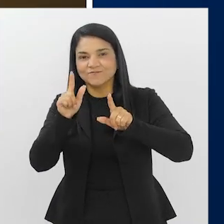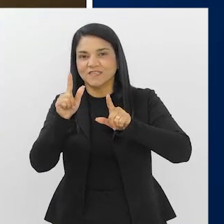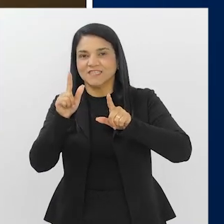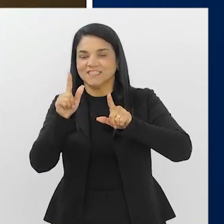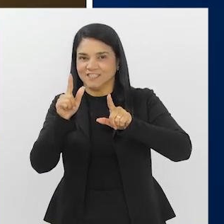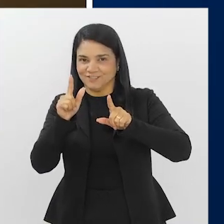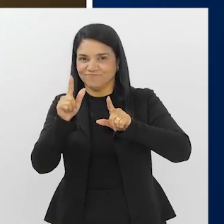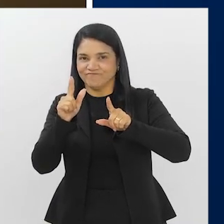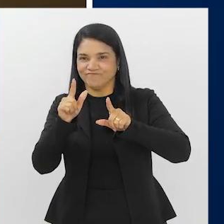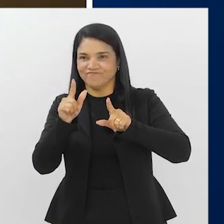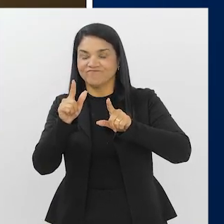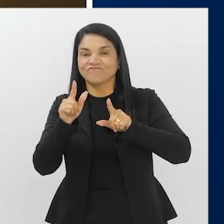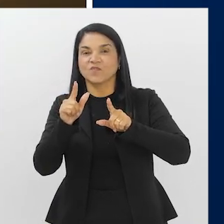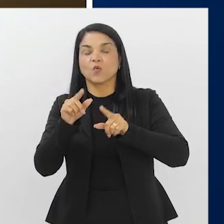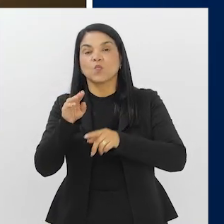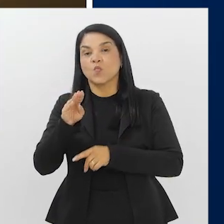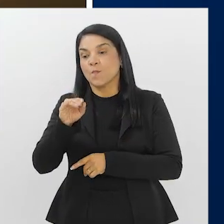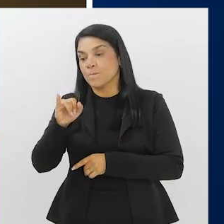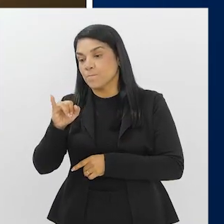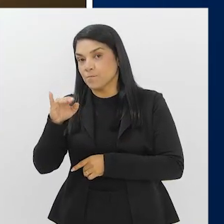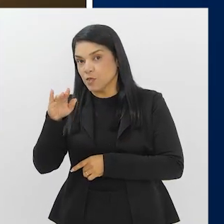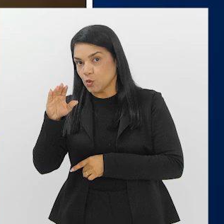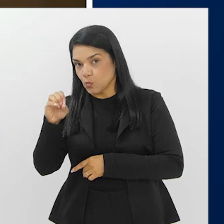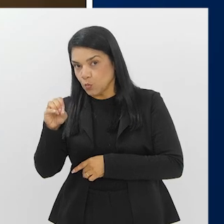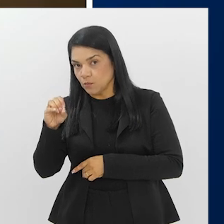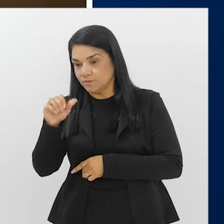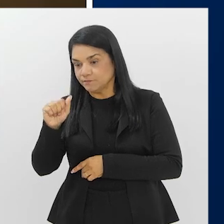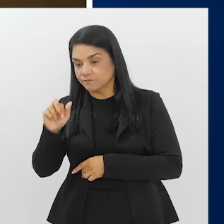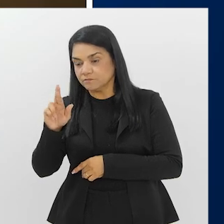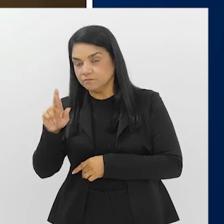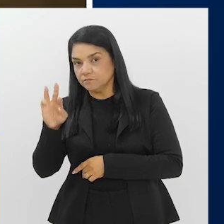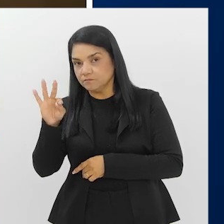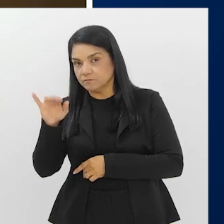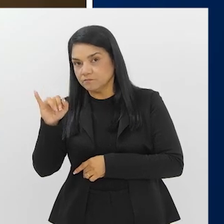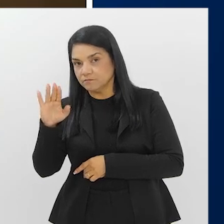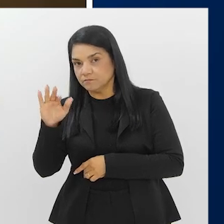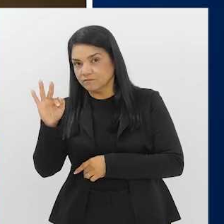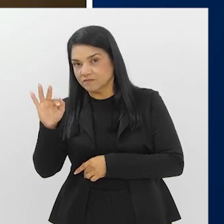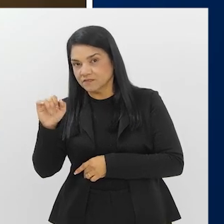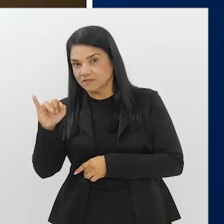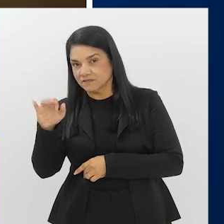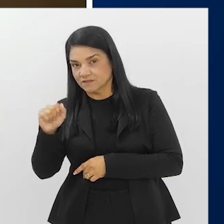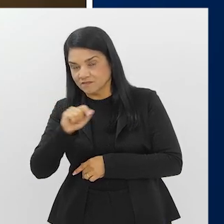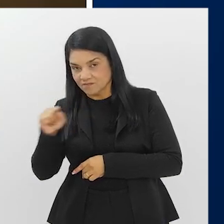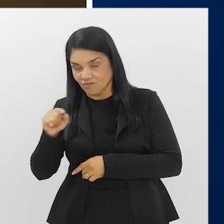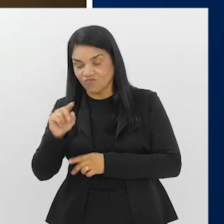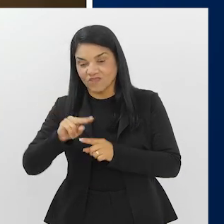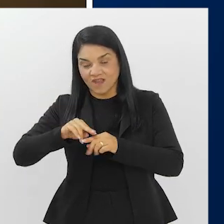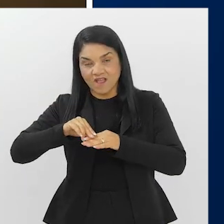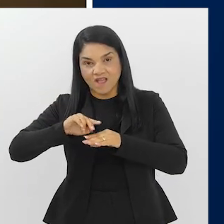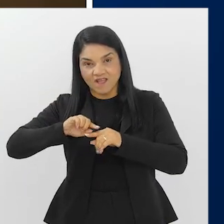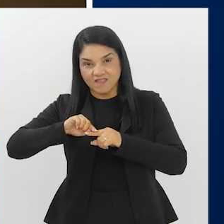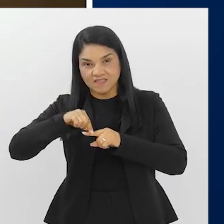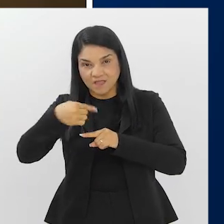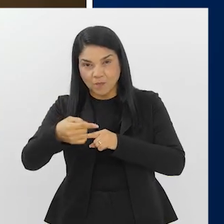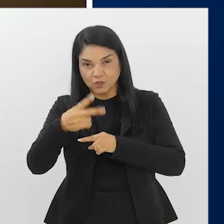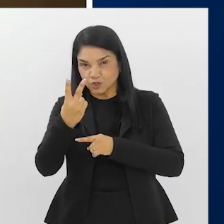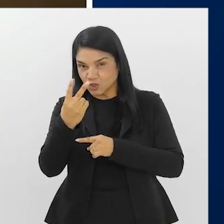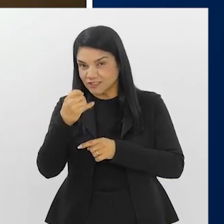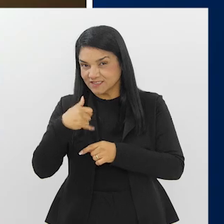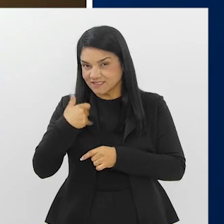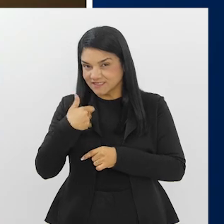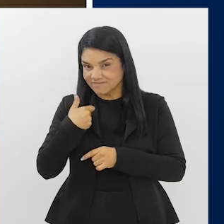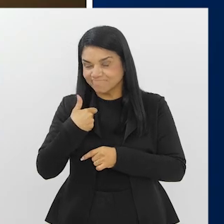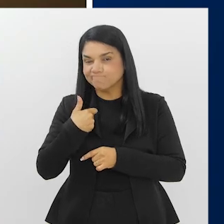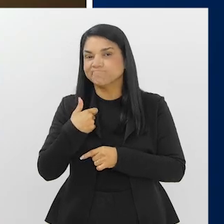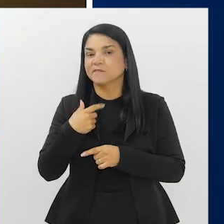tempo se usa um bico artificial, né, principalmente acima de 2 anos ou mais ele pode ter interferência em relação